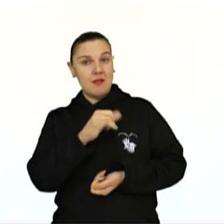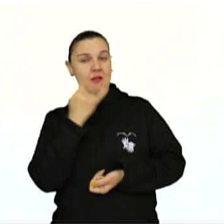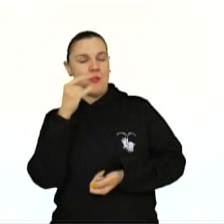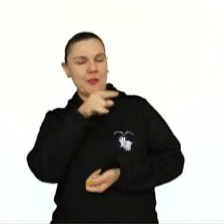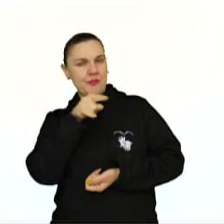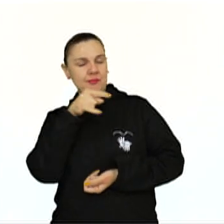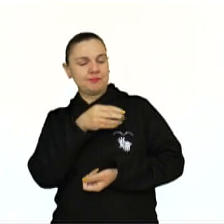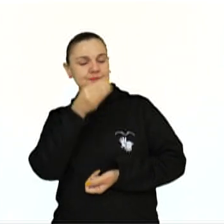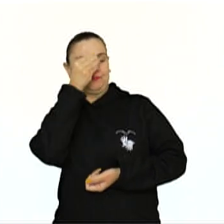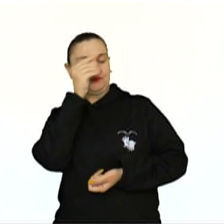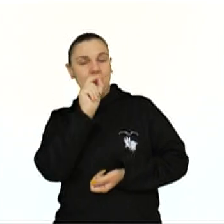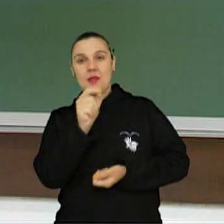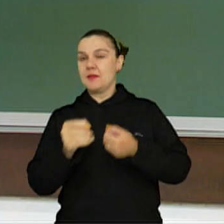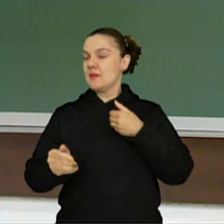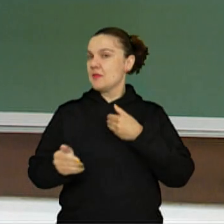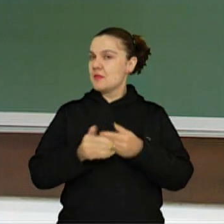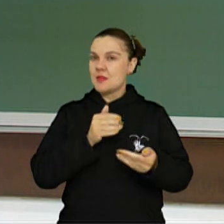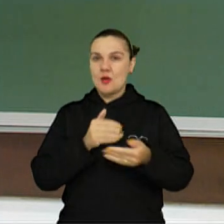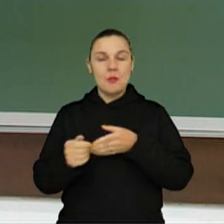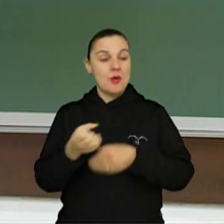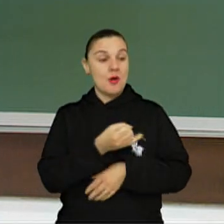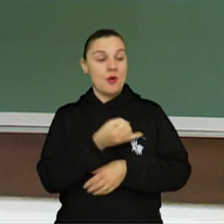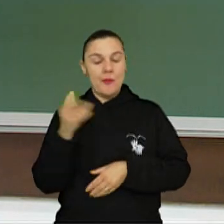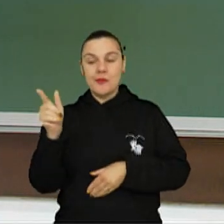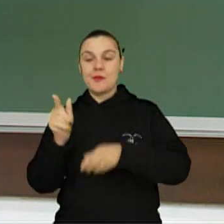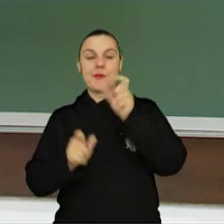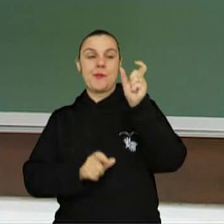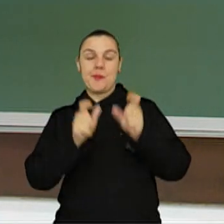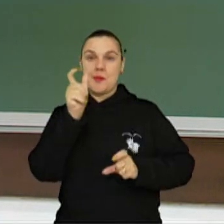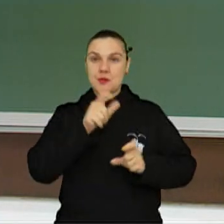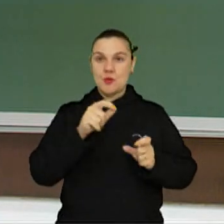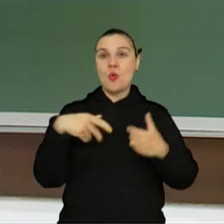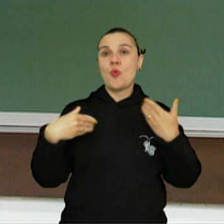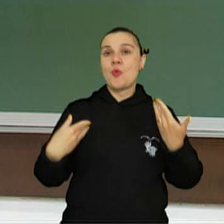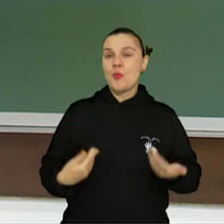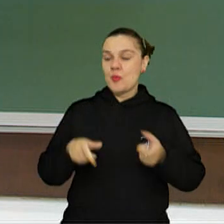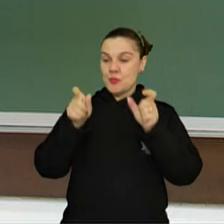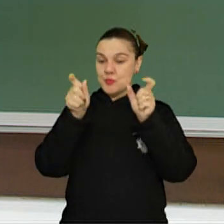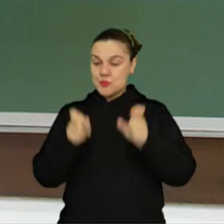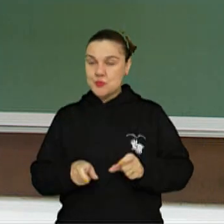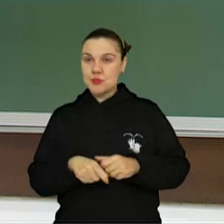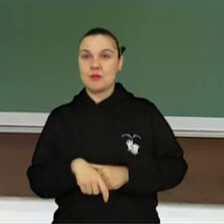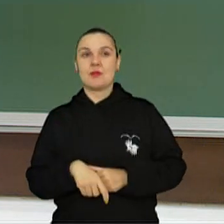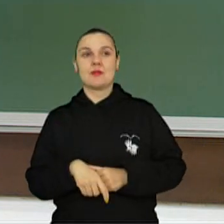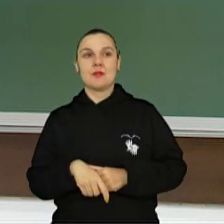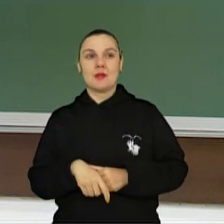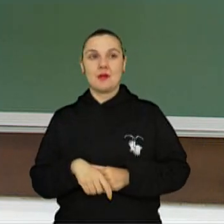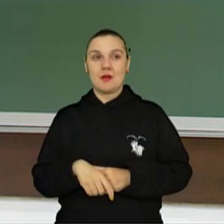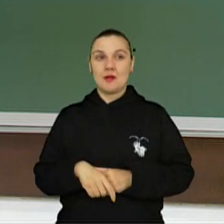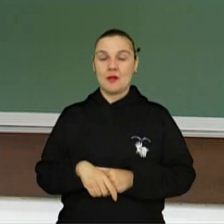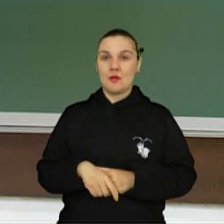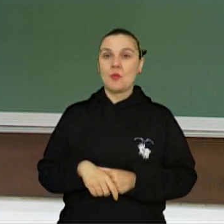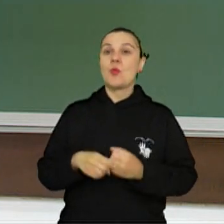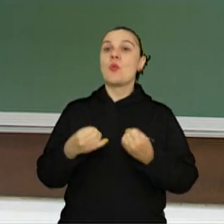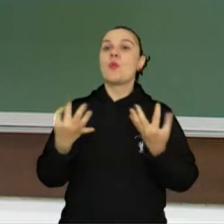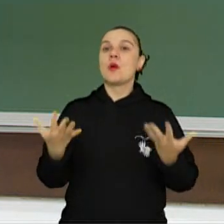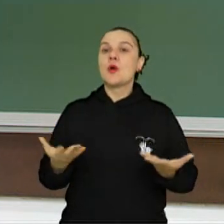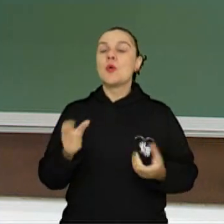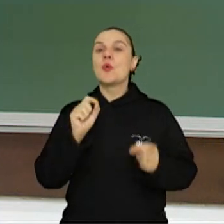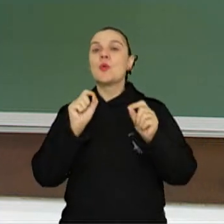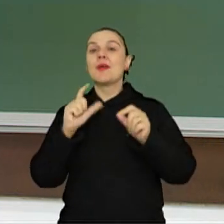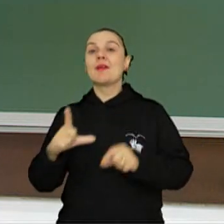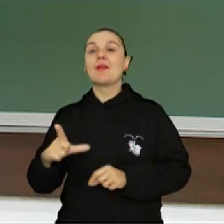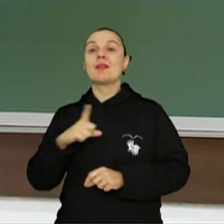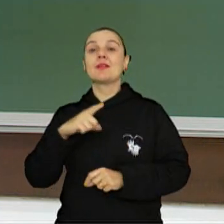vocês lembrarem aqui? Não importa quantas pessoas, quem é ali o sujeito, quantas pessoas está. E sim, o que